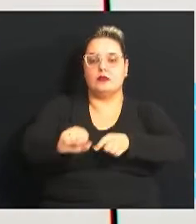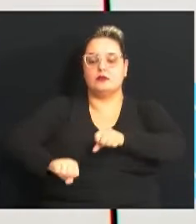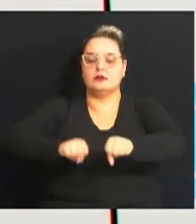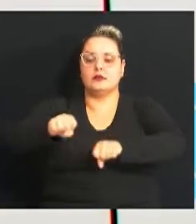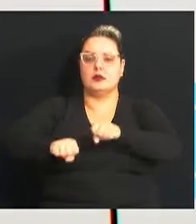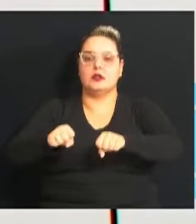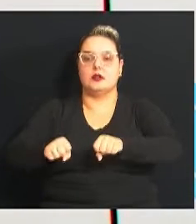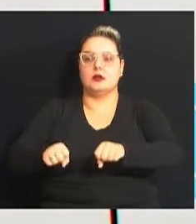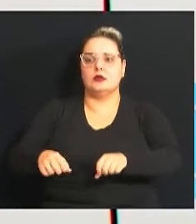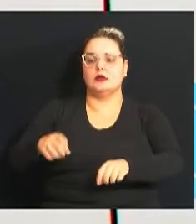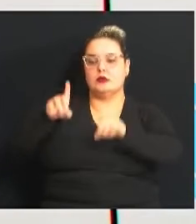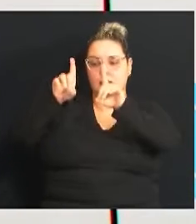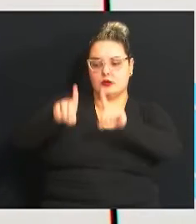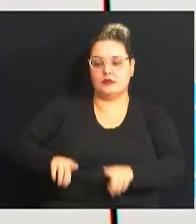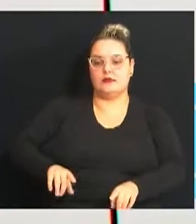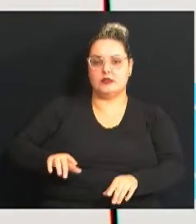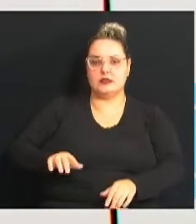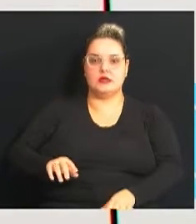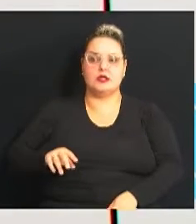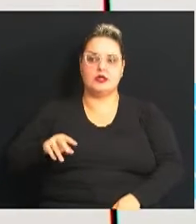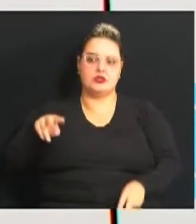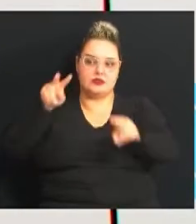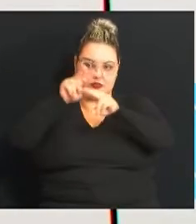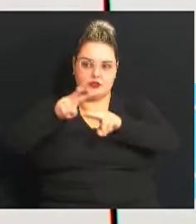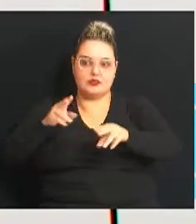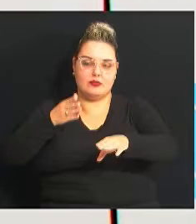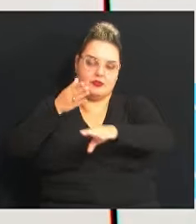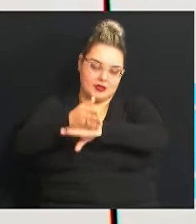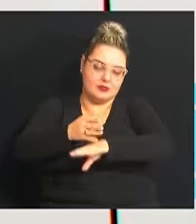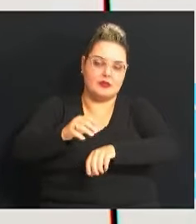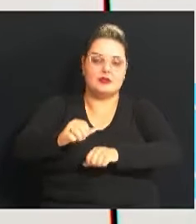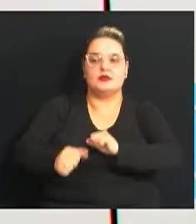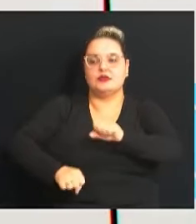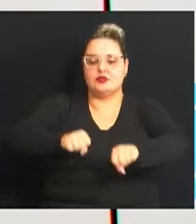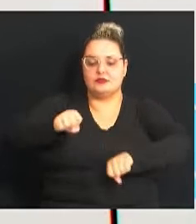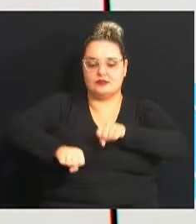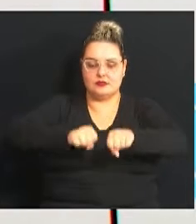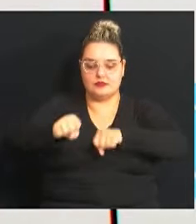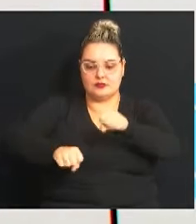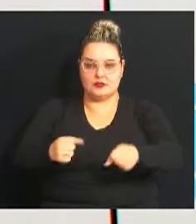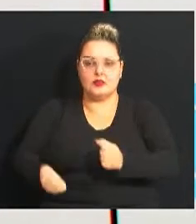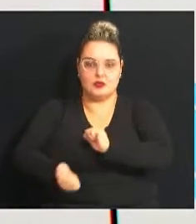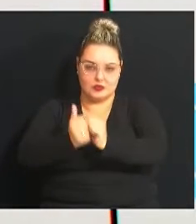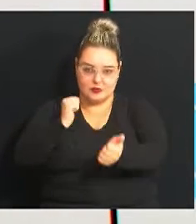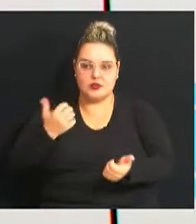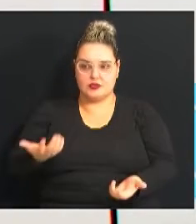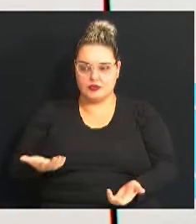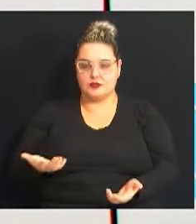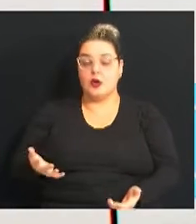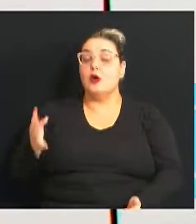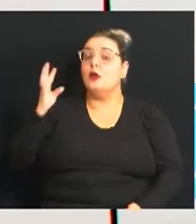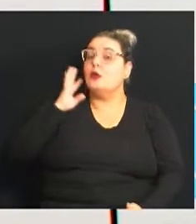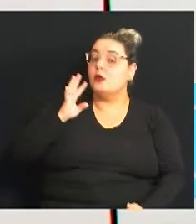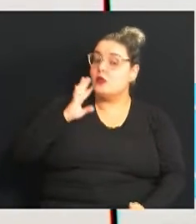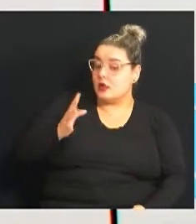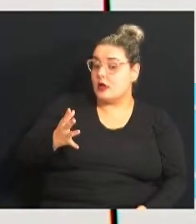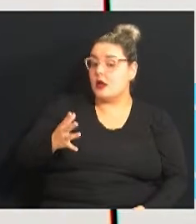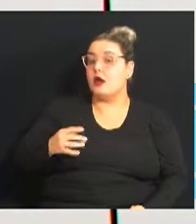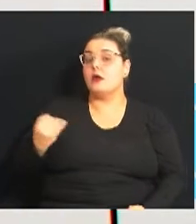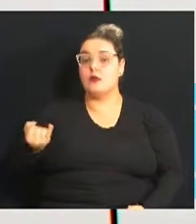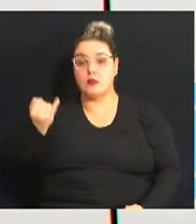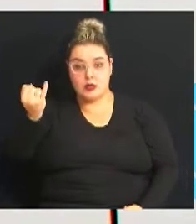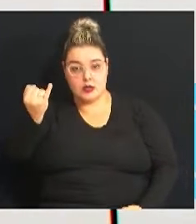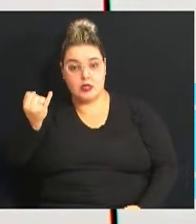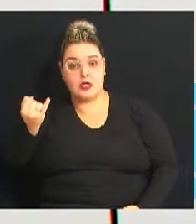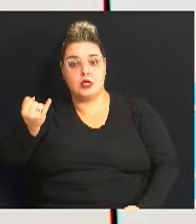atrás do deficiente visual, e ele participa fazendo esporte de ciclismo. O mais legal e importante também que o público